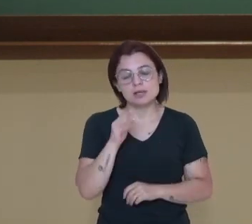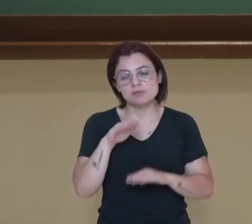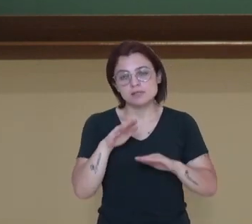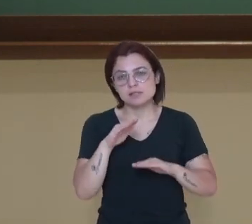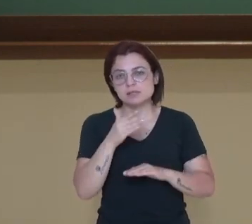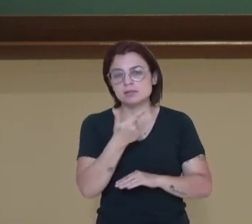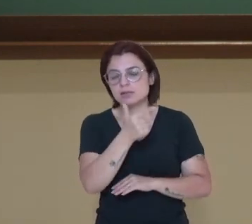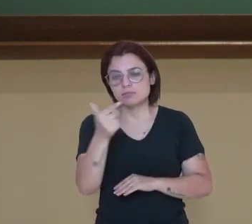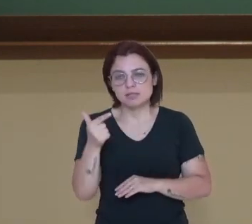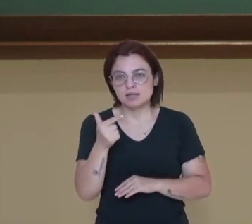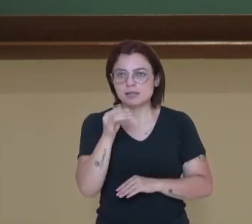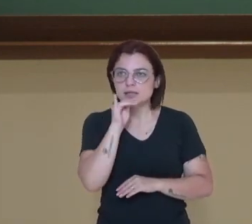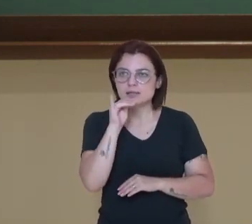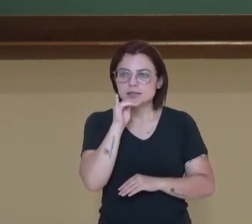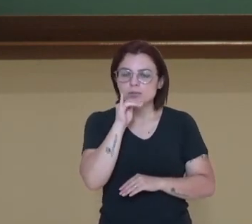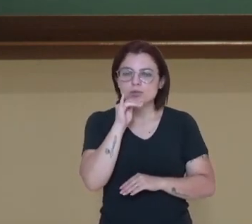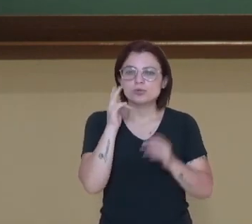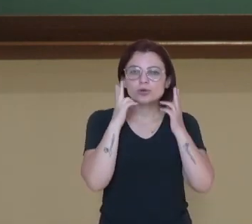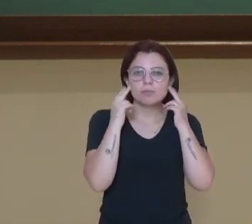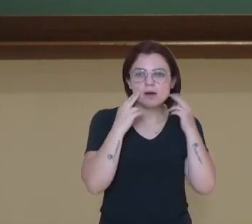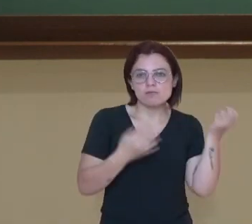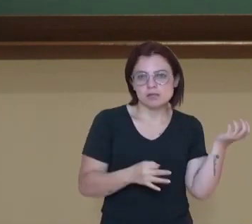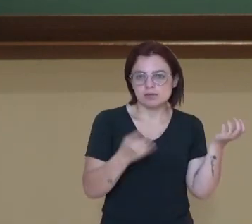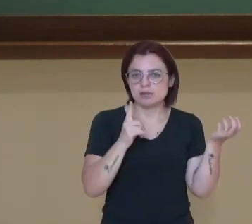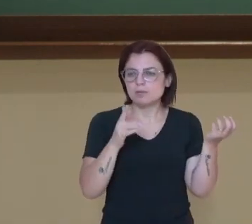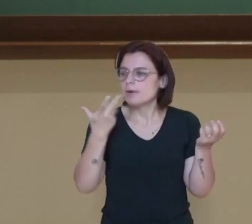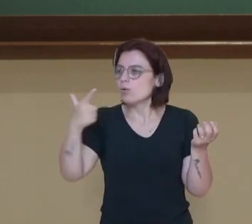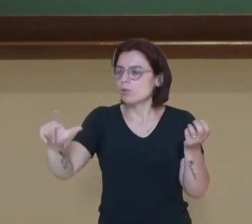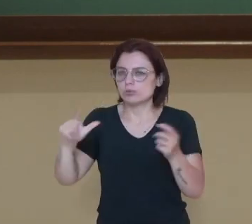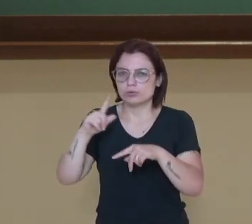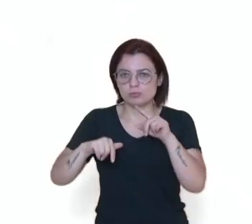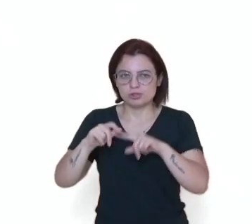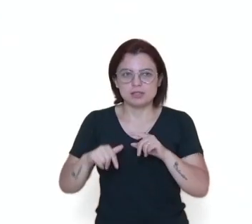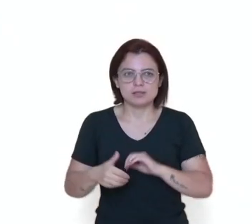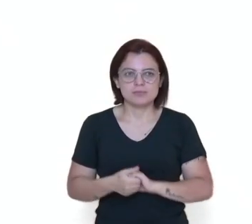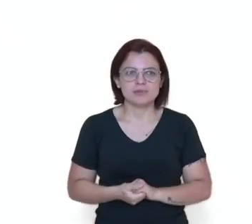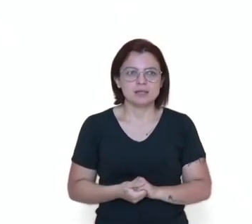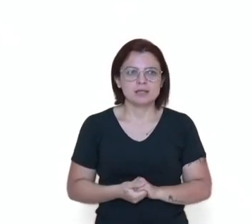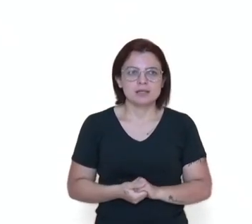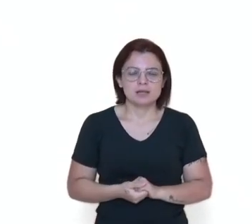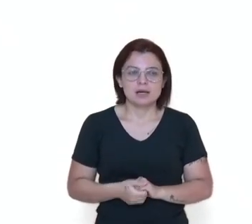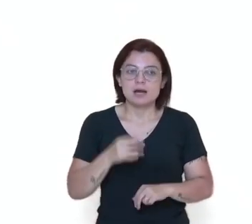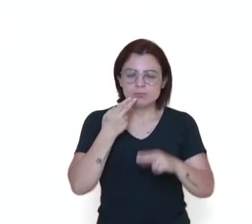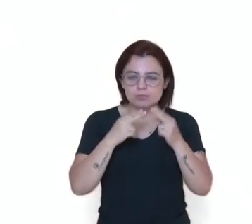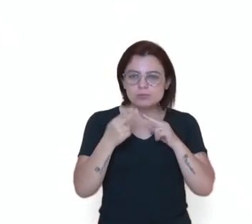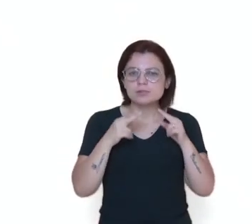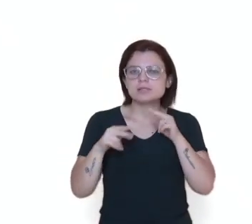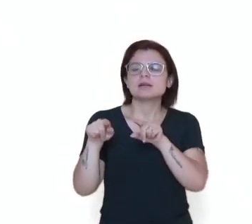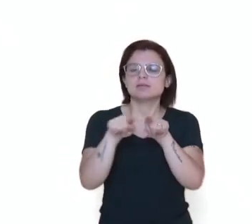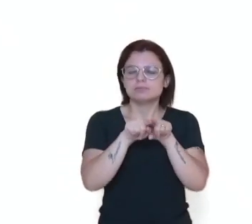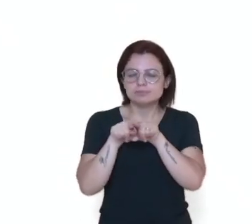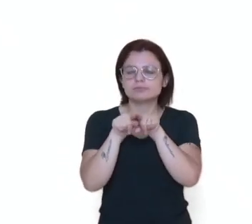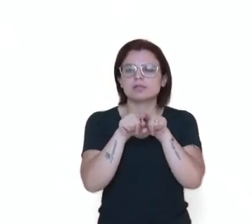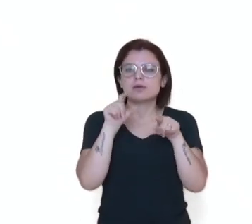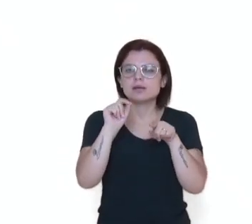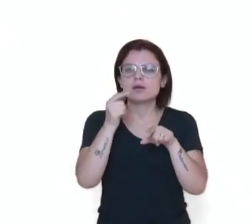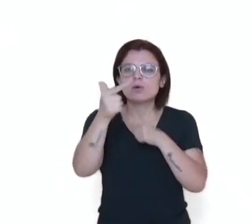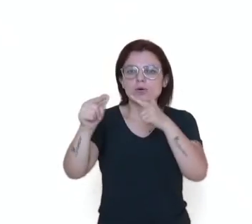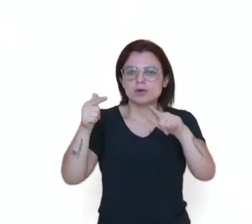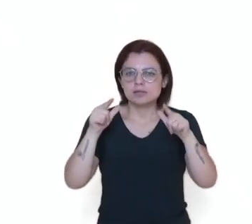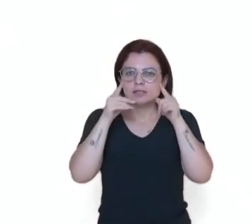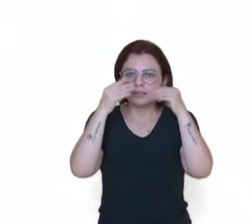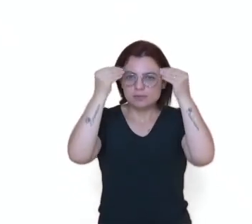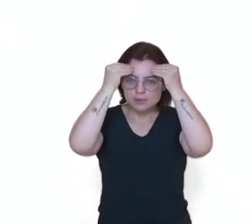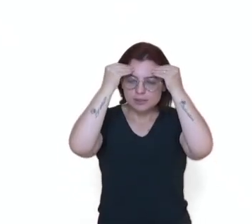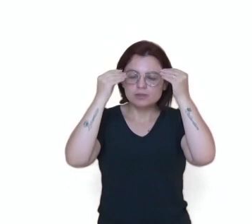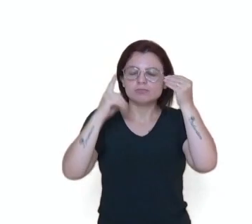são instrumentos musicais convencionais. A música, assim como as outras linguagens, surgiu na